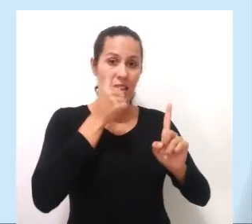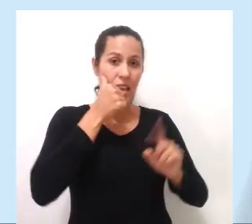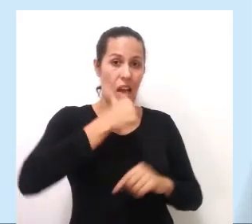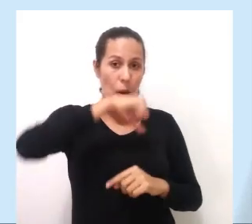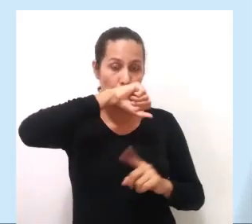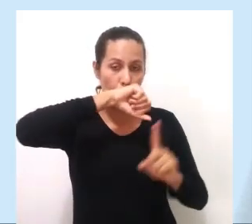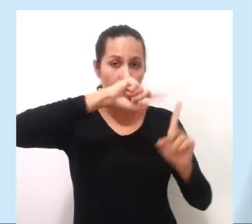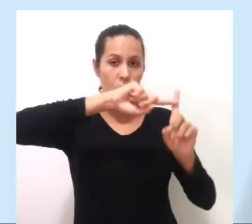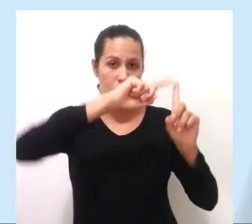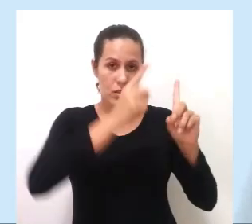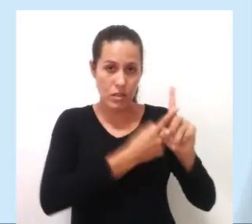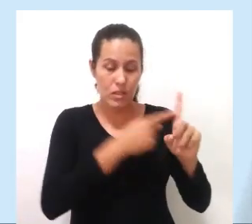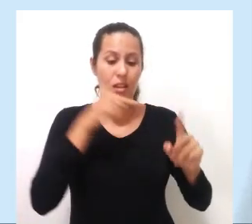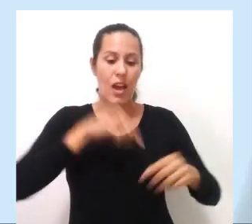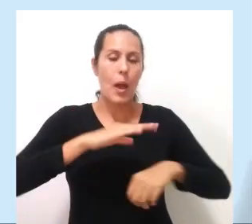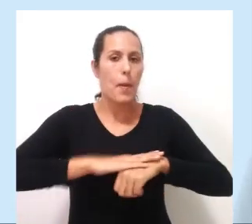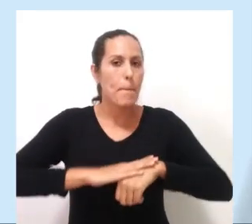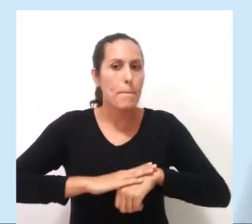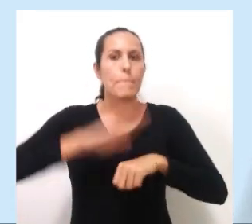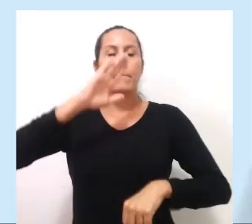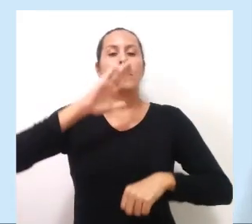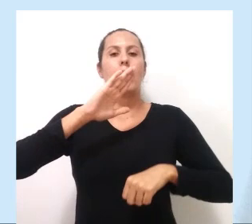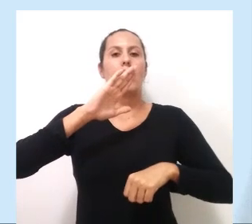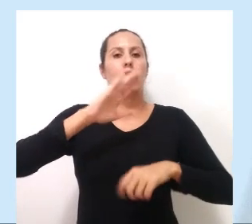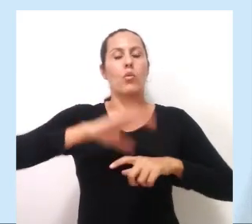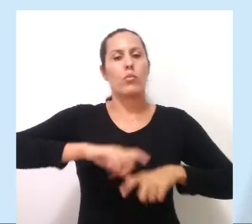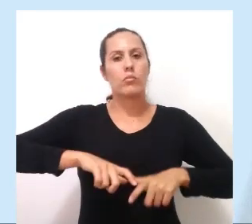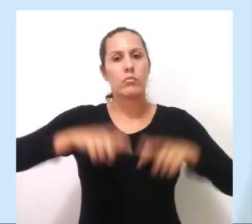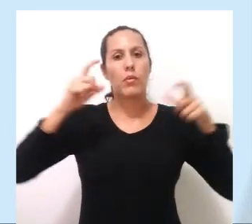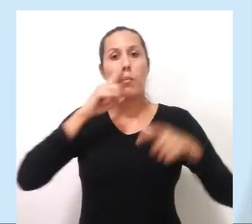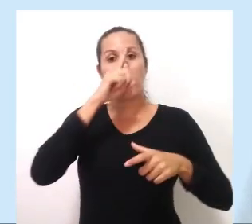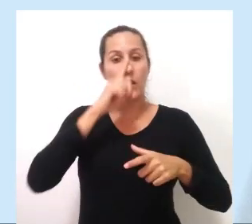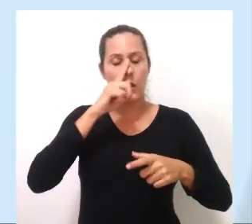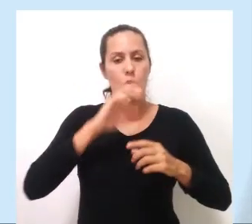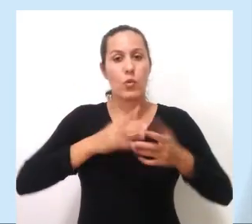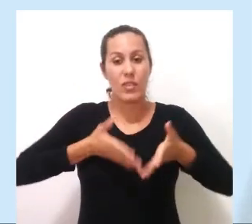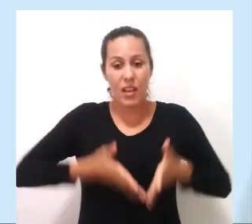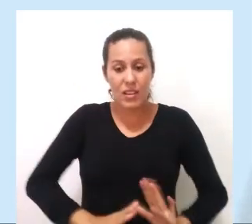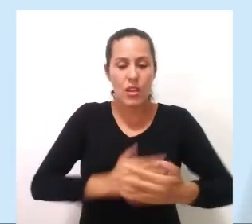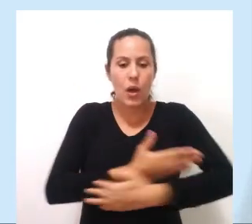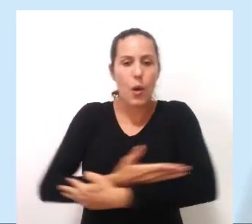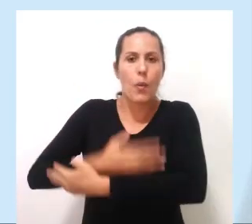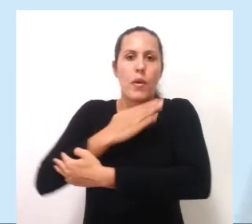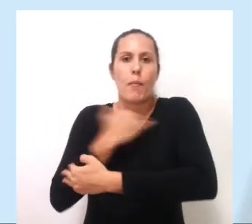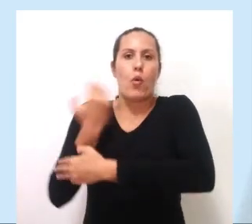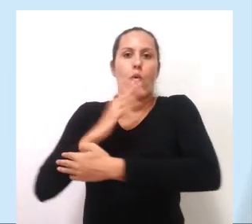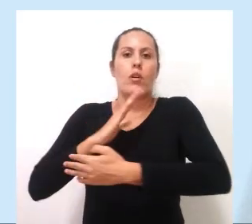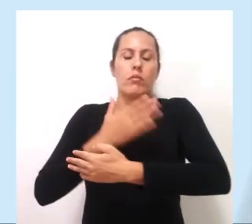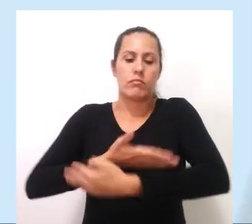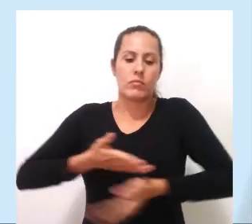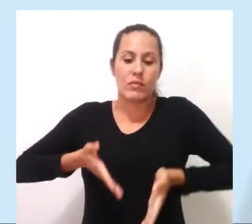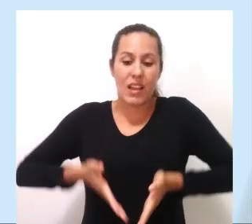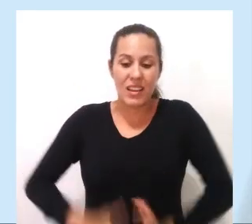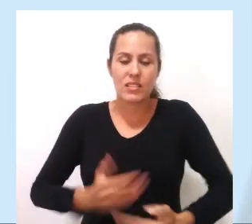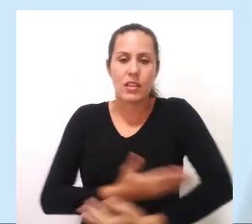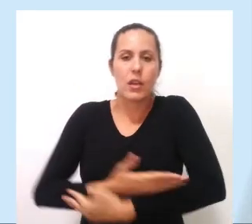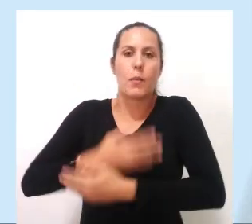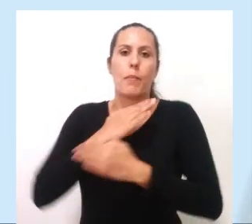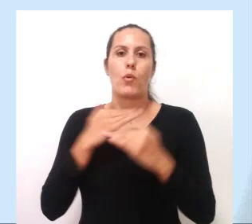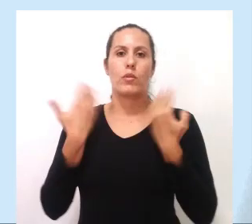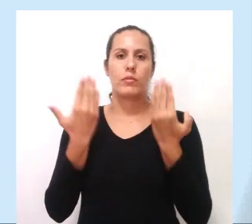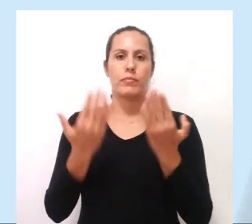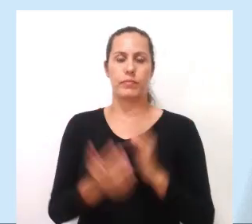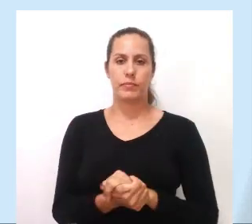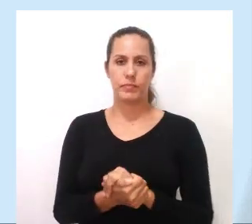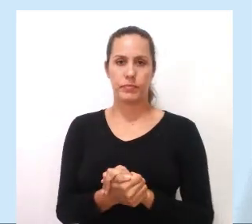de mães adolescentes que têm o maior risco de morrer durante o parto. Bora agora para